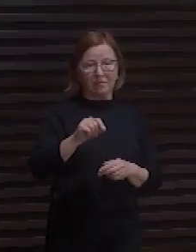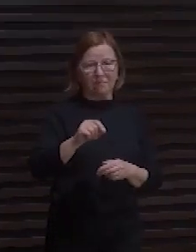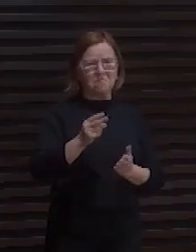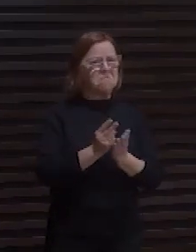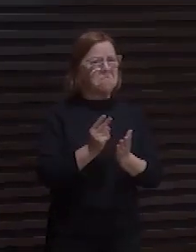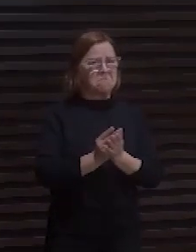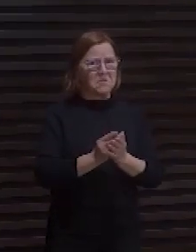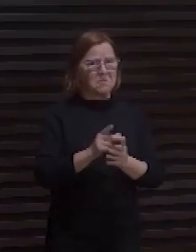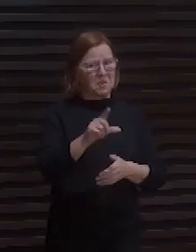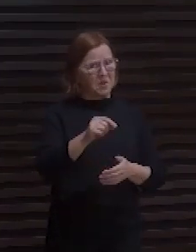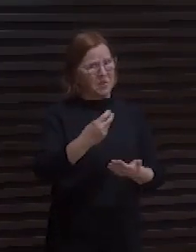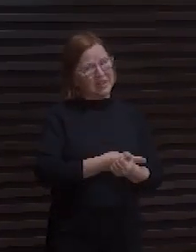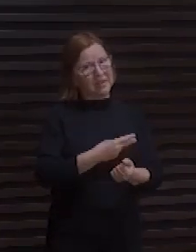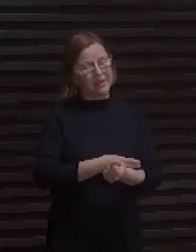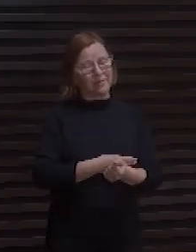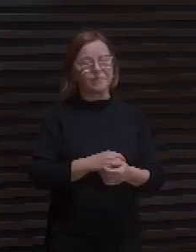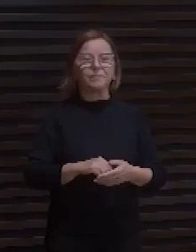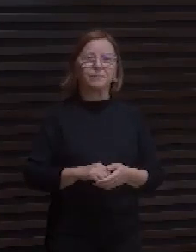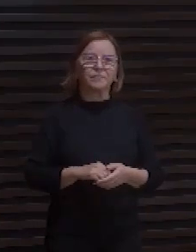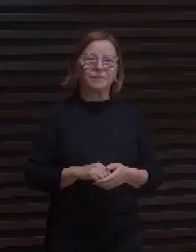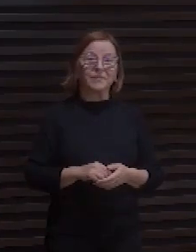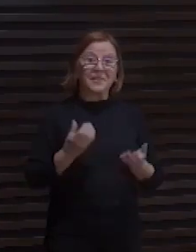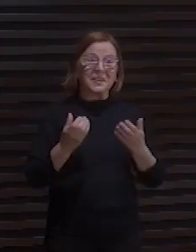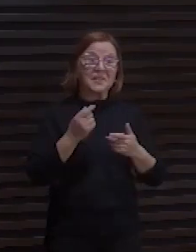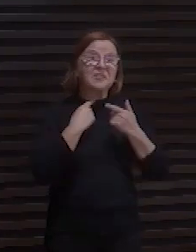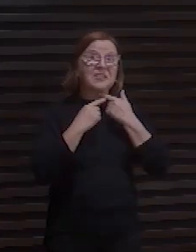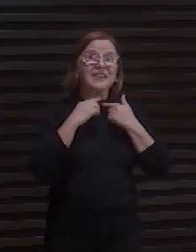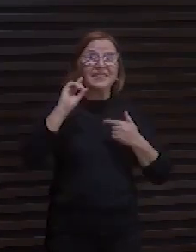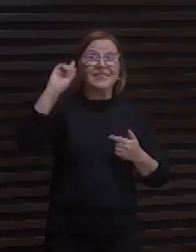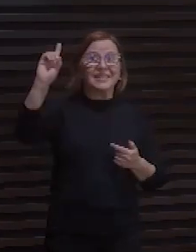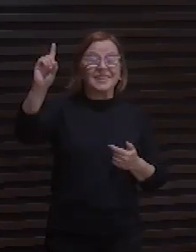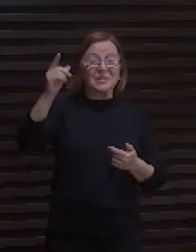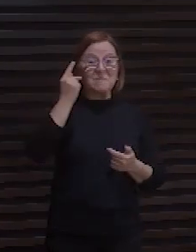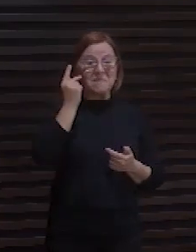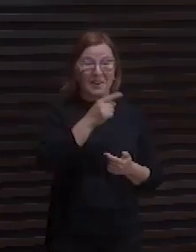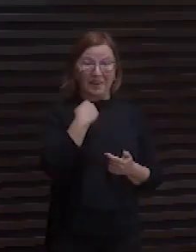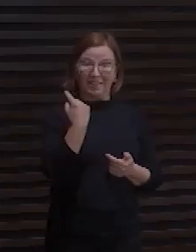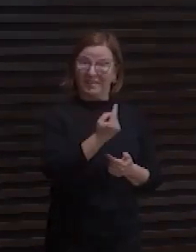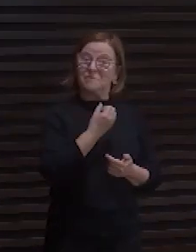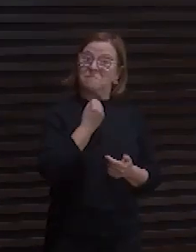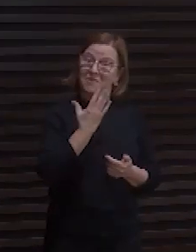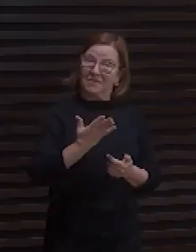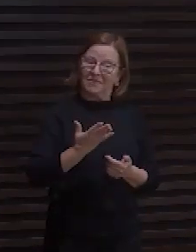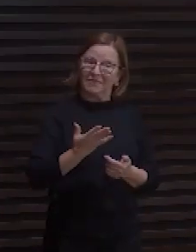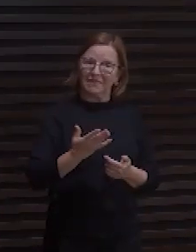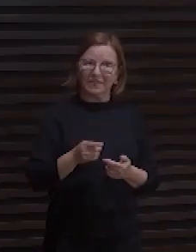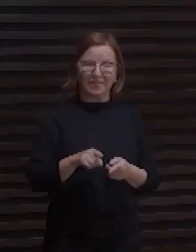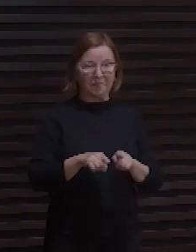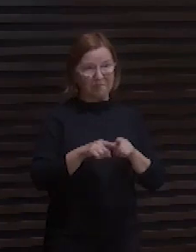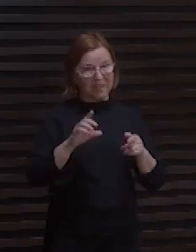Então, querer a vontade de Deus para nós é algo muito bom. Só que Deus não vai te